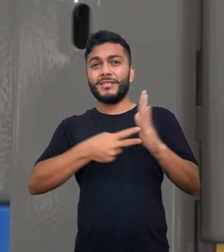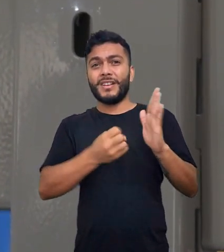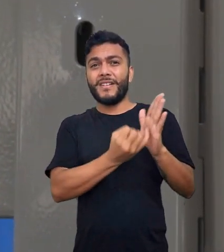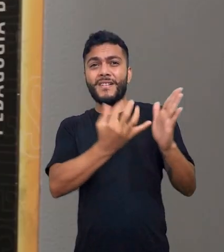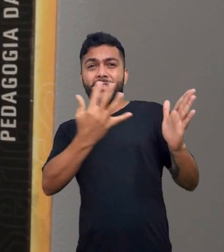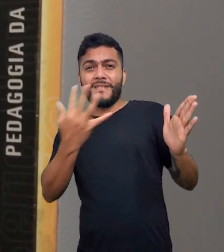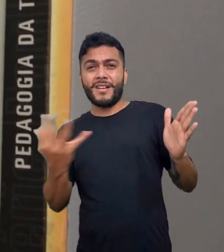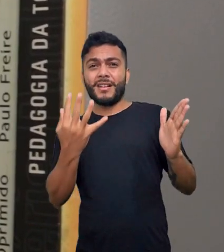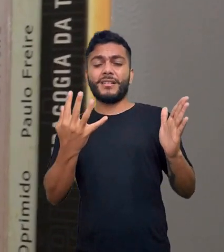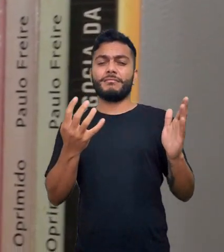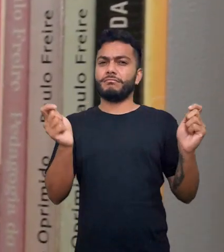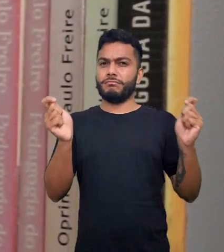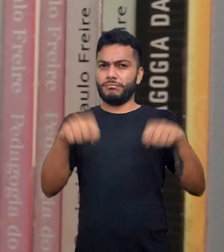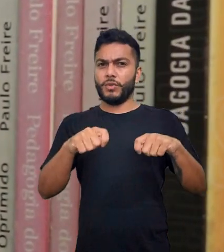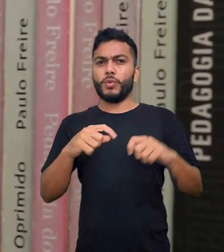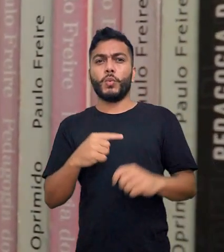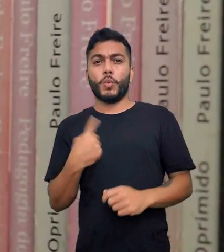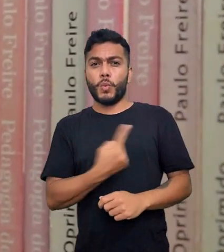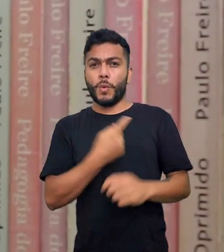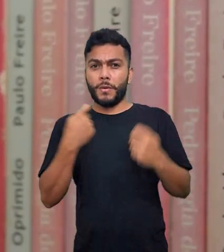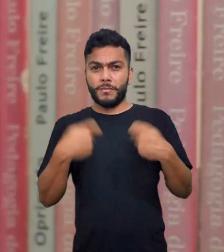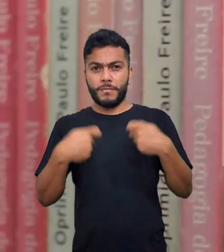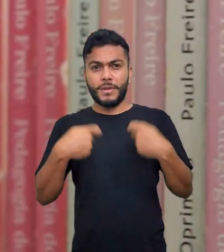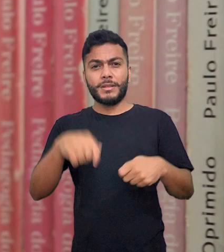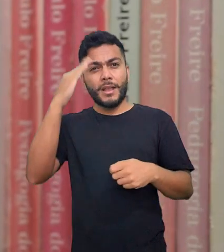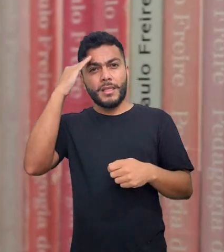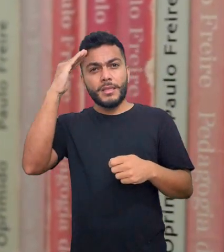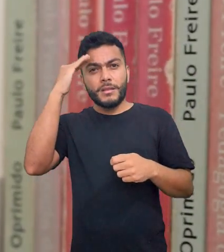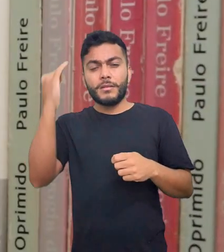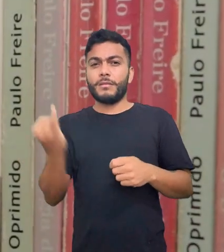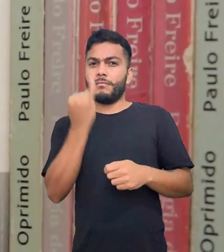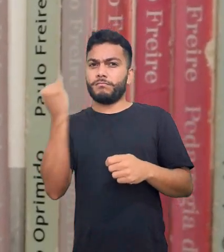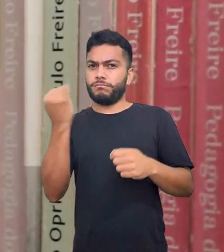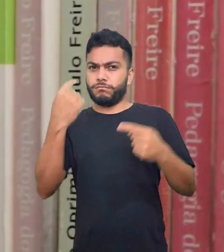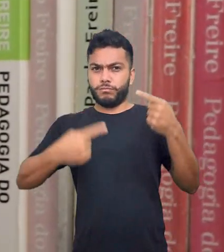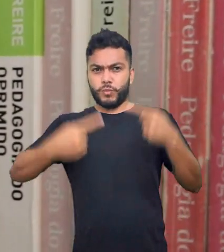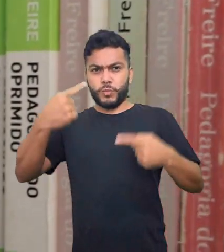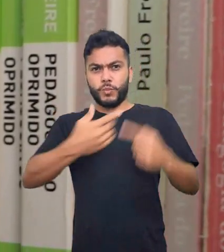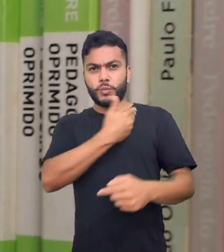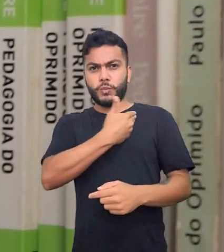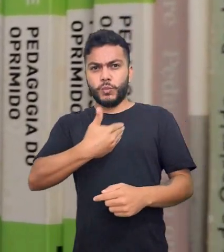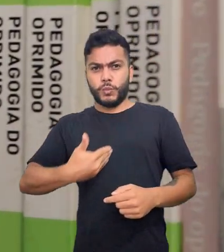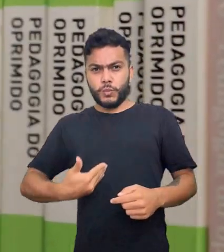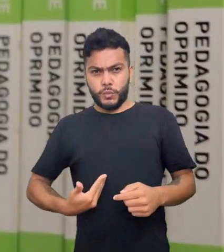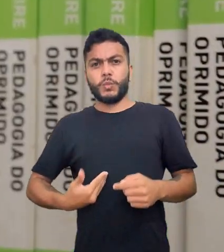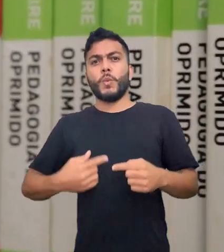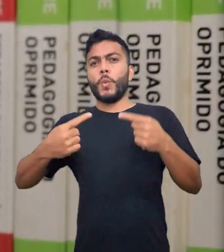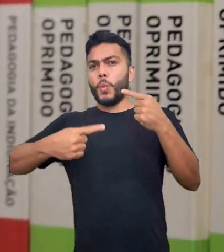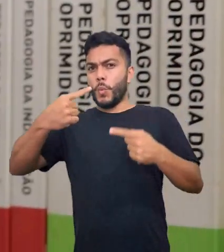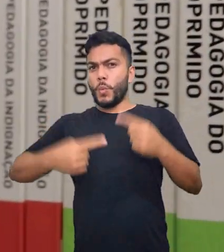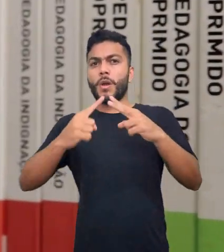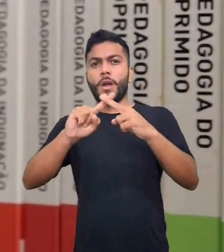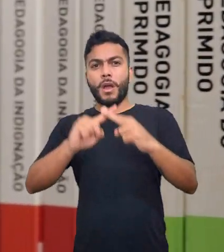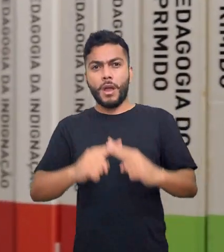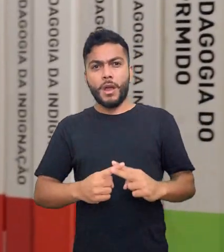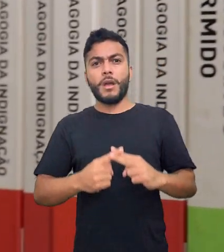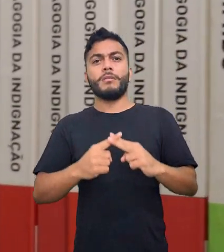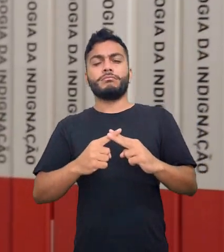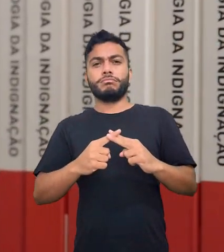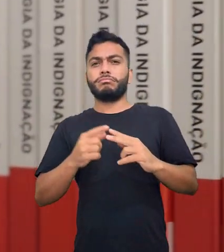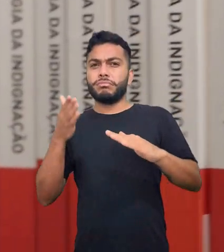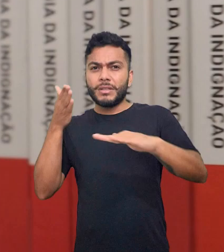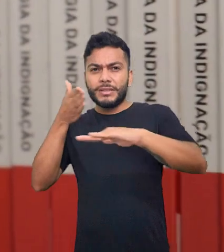entender a importância de políticas públicas, de políticas de reparação, de acesso, permanência